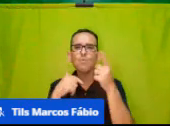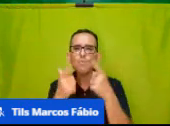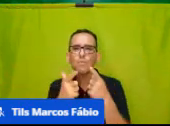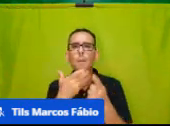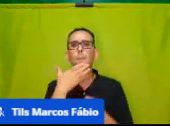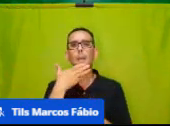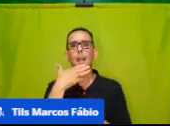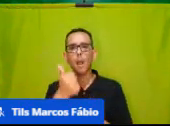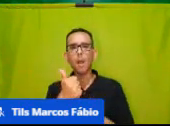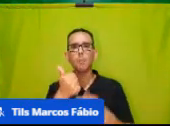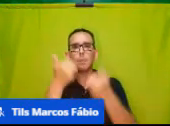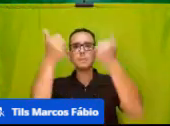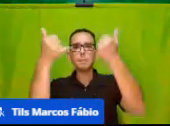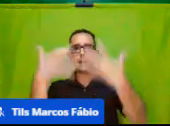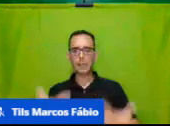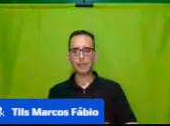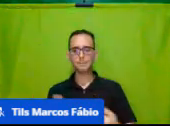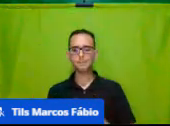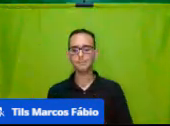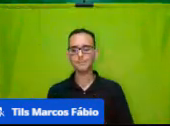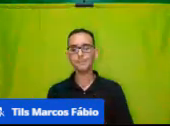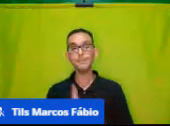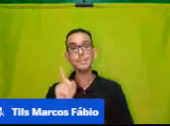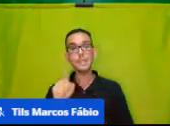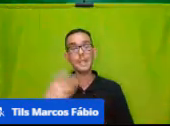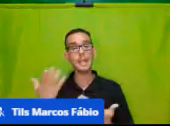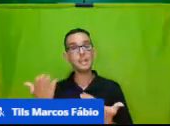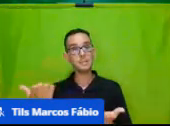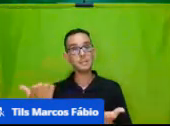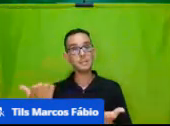Então, é dessa forma que eu tenho feito, tá ok?